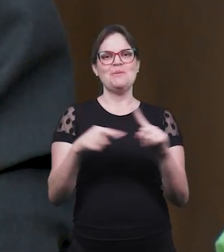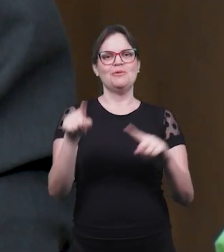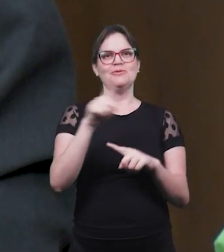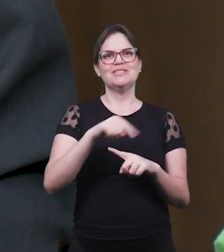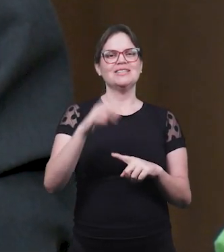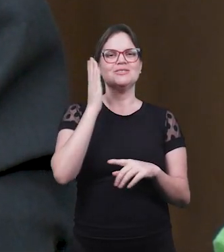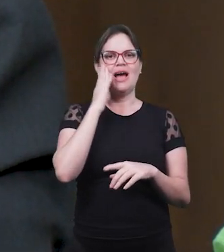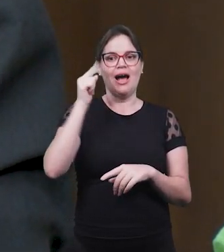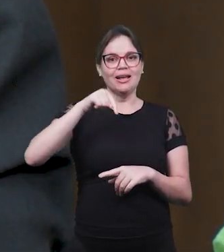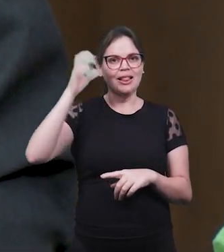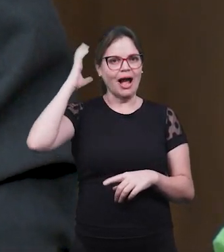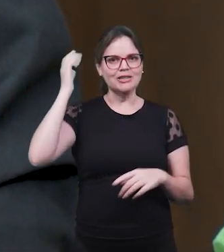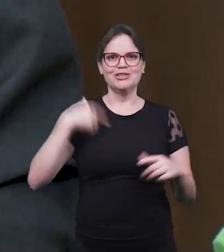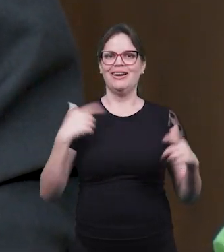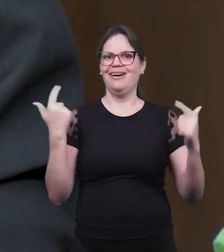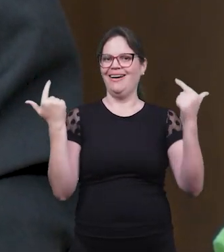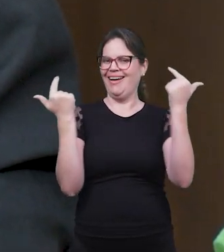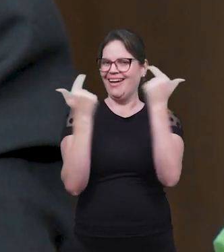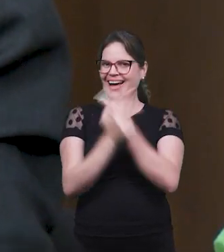gente ri muito aqui na rádio.